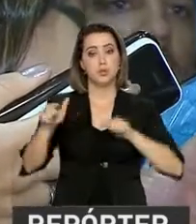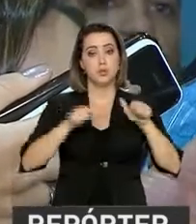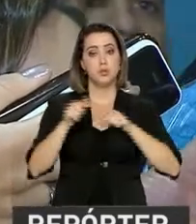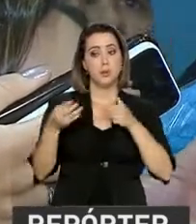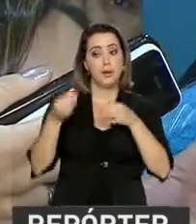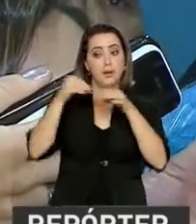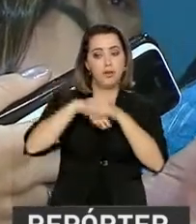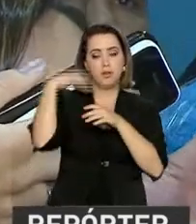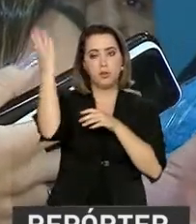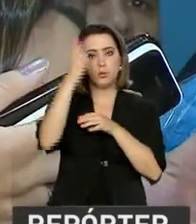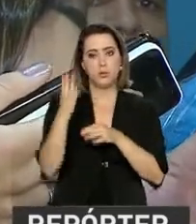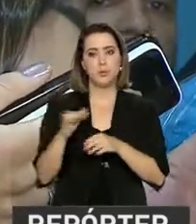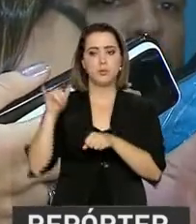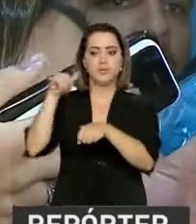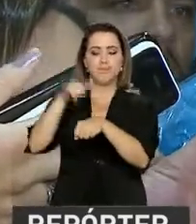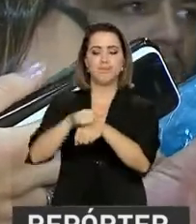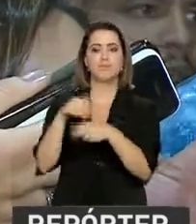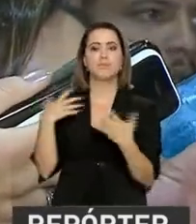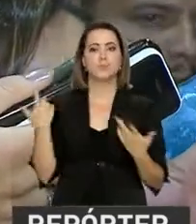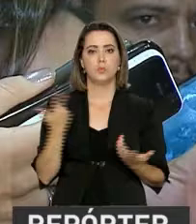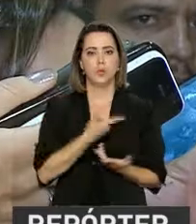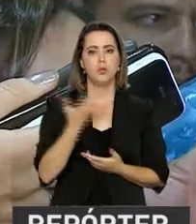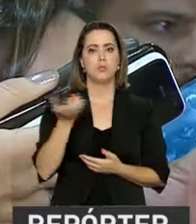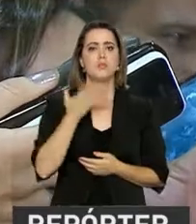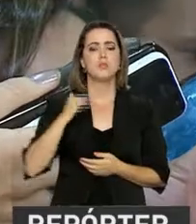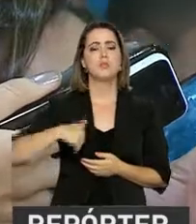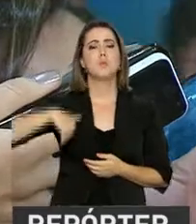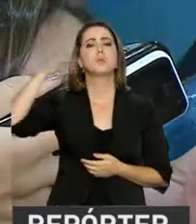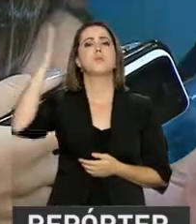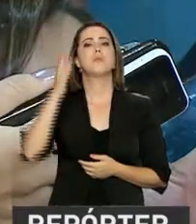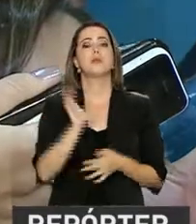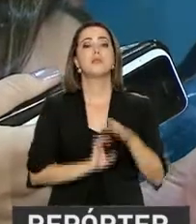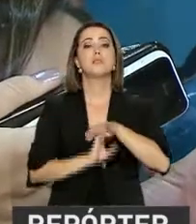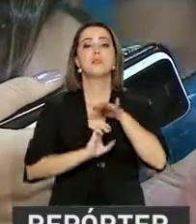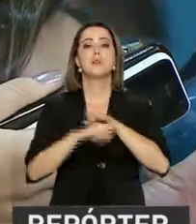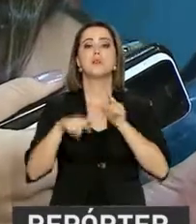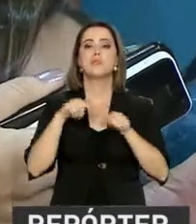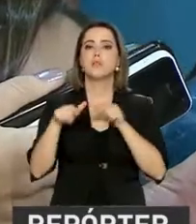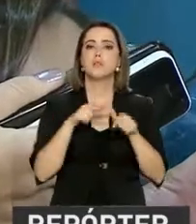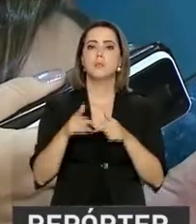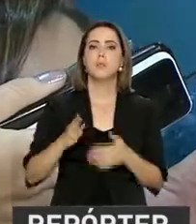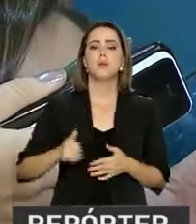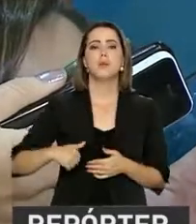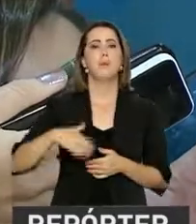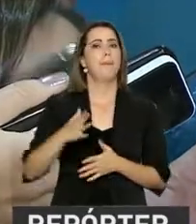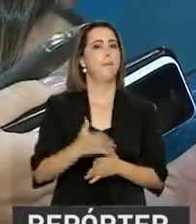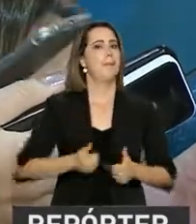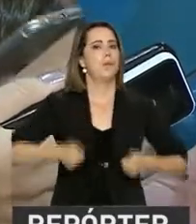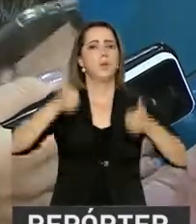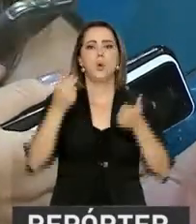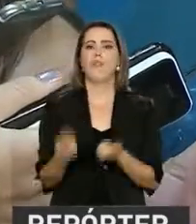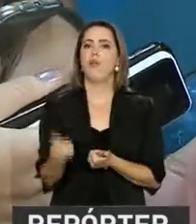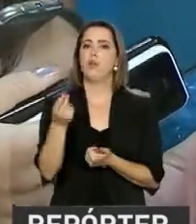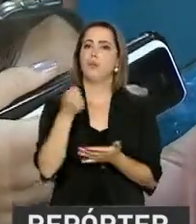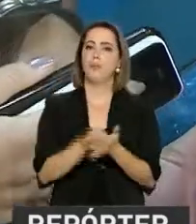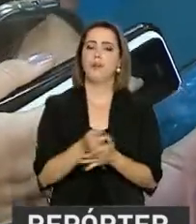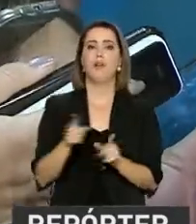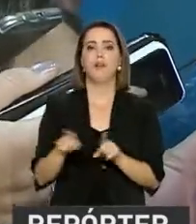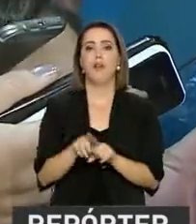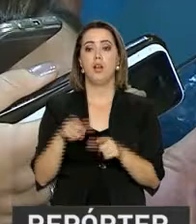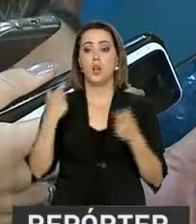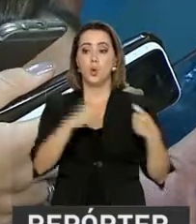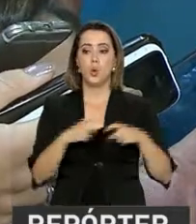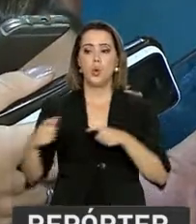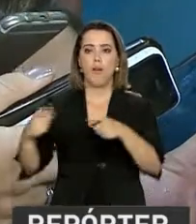nosso mercado de aviação civil. Nós queremos mais empresas operando, nós queremos mais competitividade, melhores preços, mais rotas,